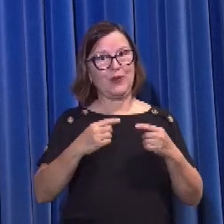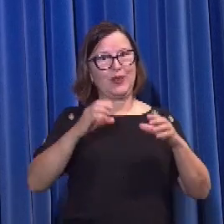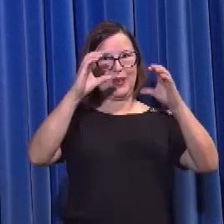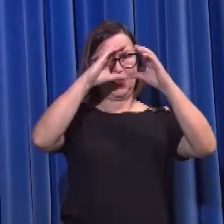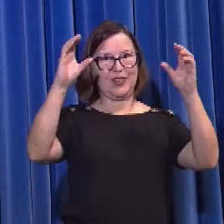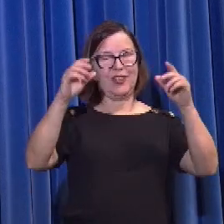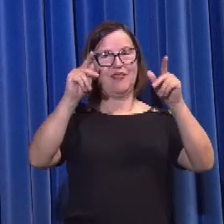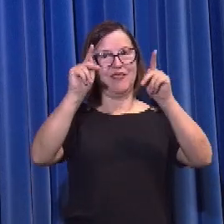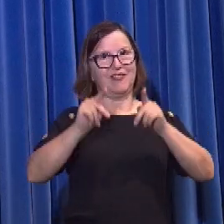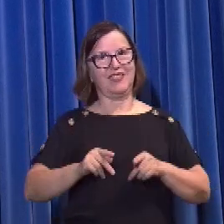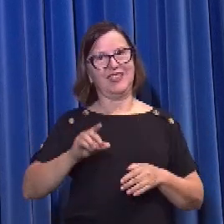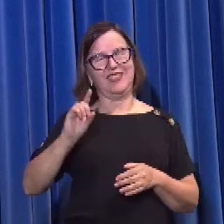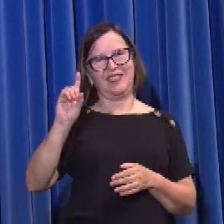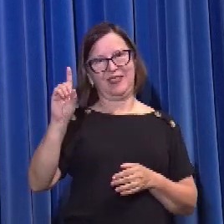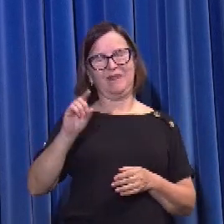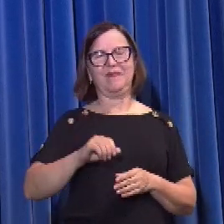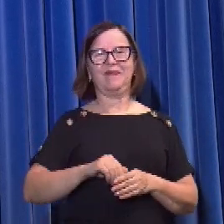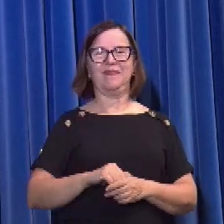ti.